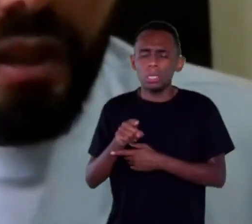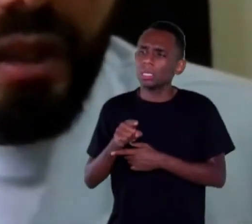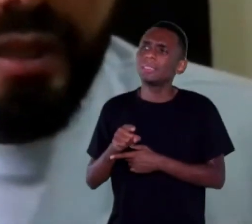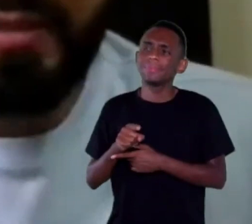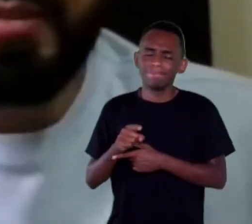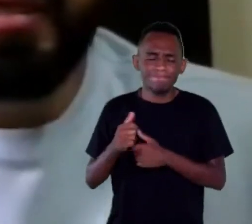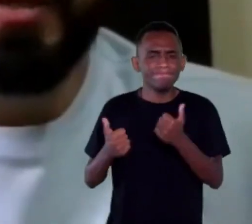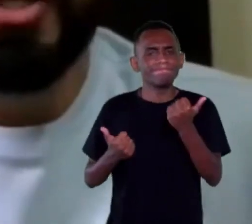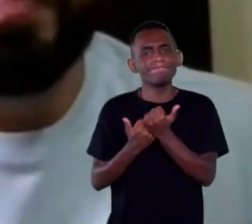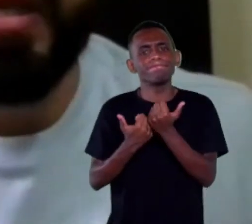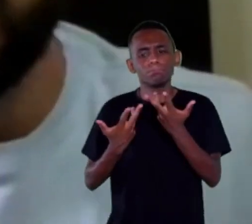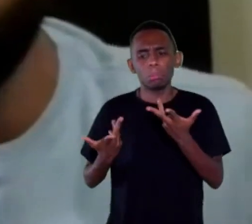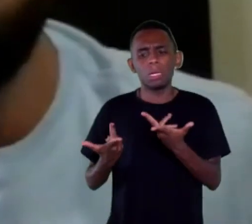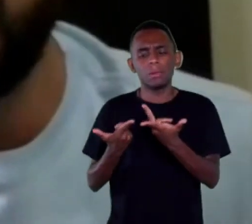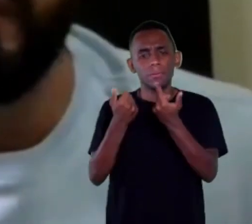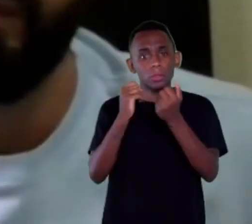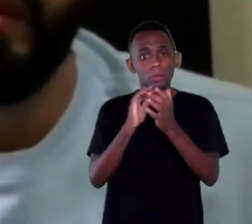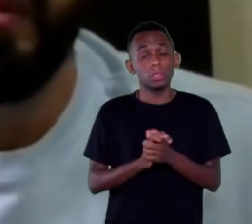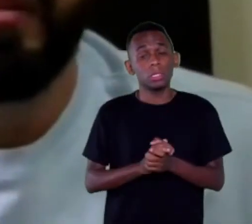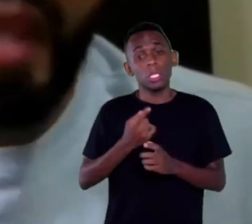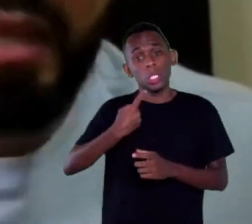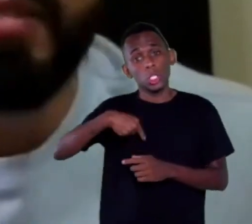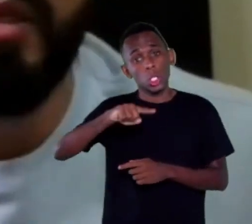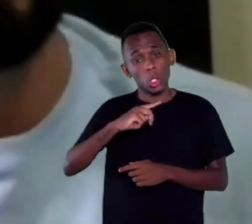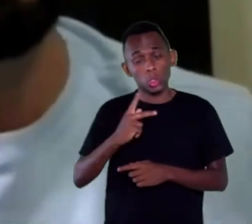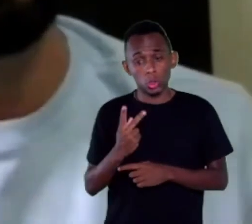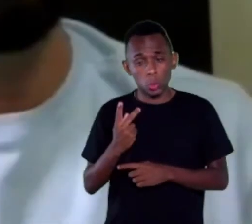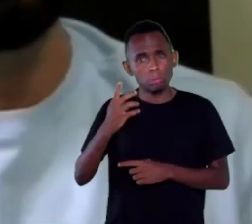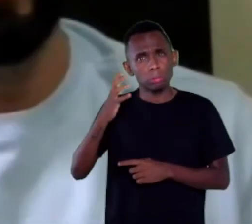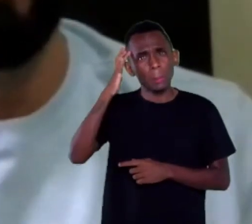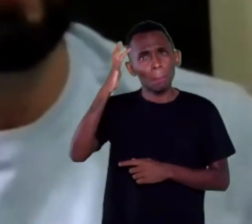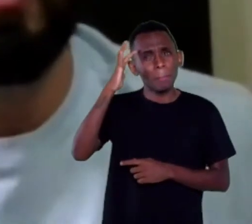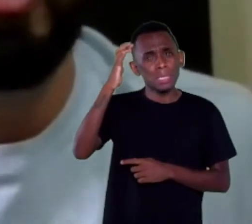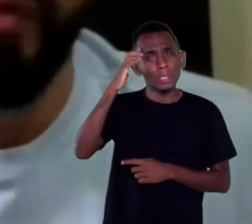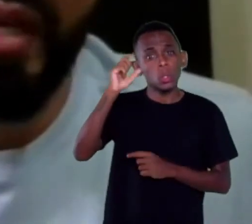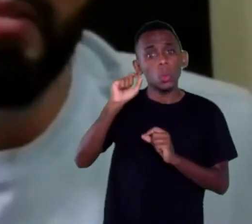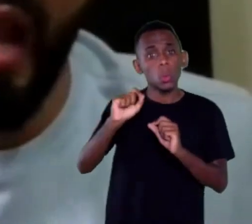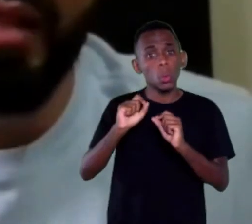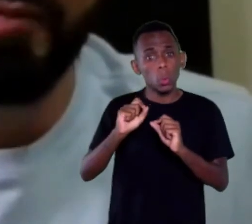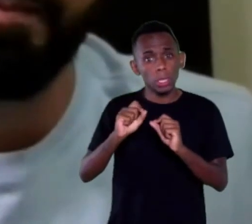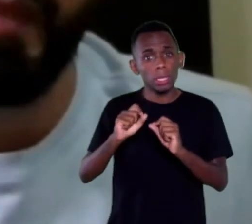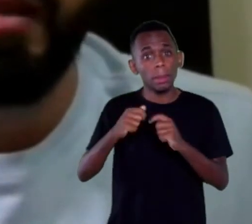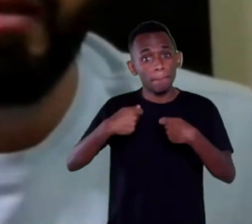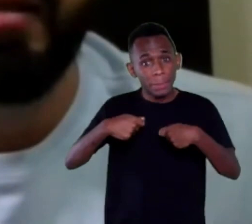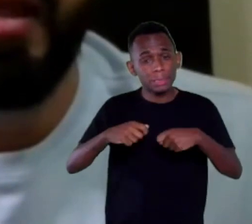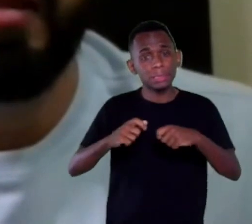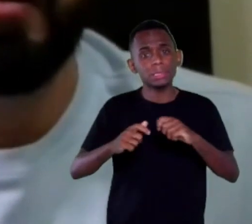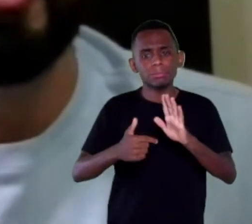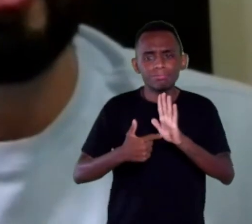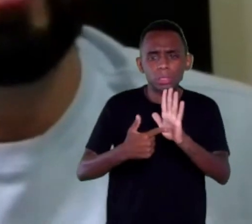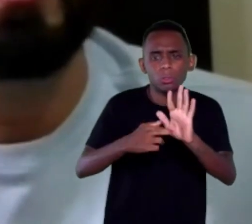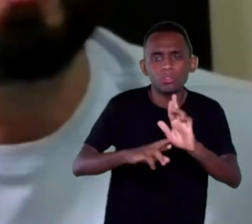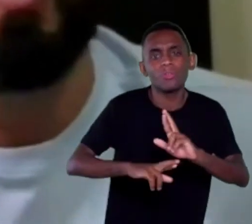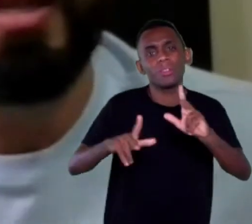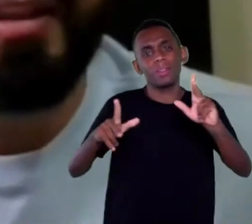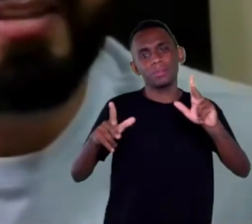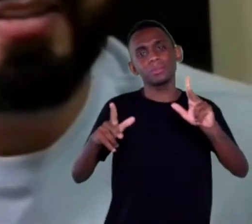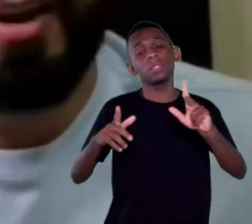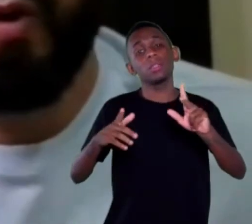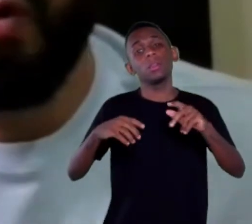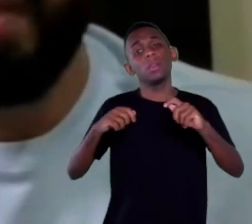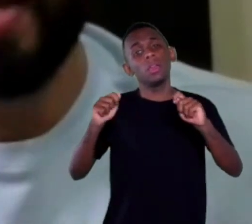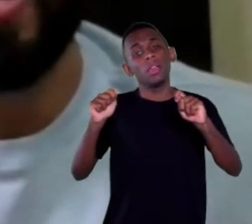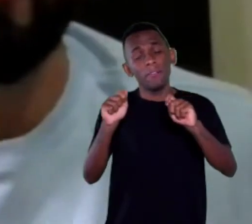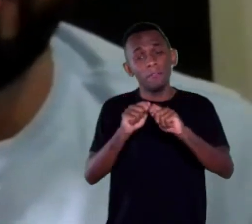mata. E assim, a gente pensou assim, tem que ser uma diagramação diferenciada, né? Então a gente fez com